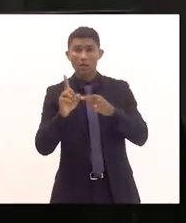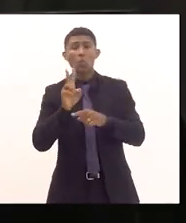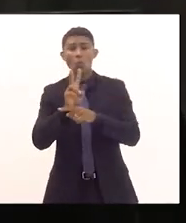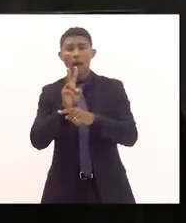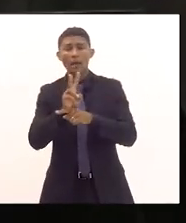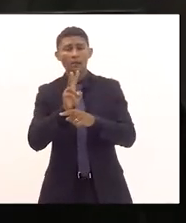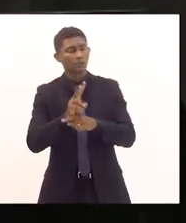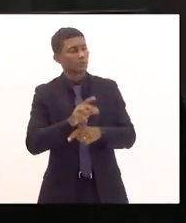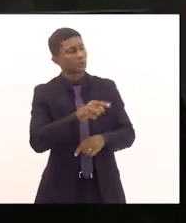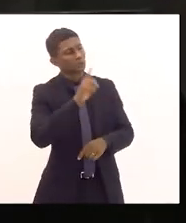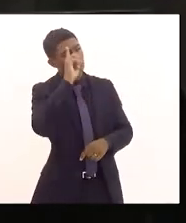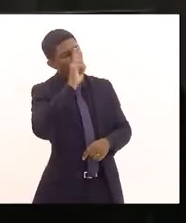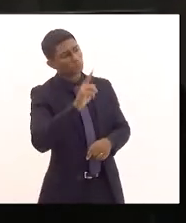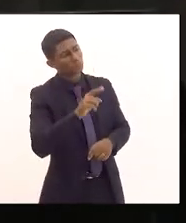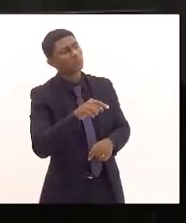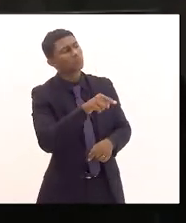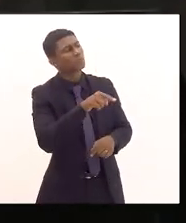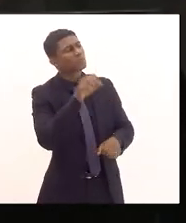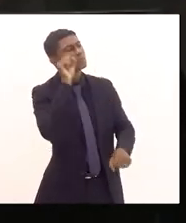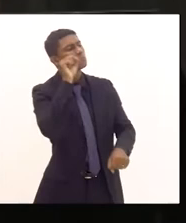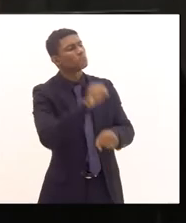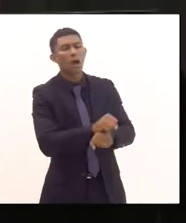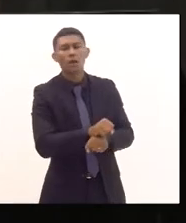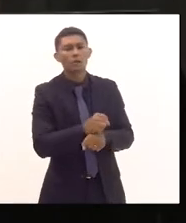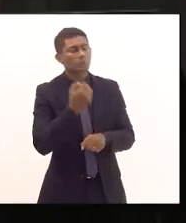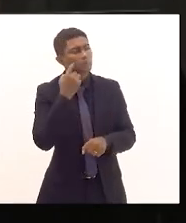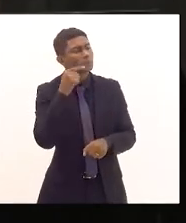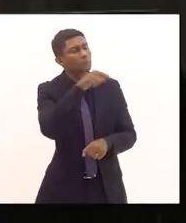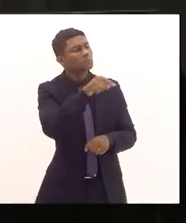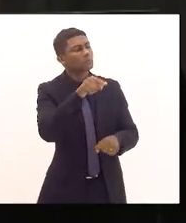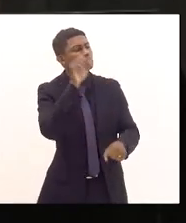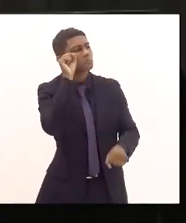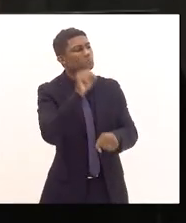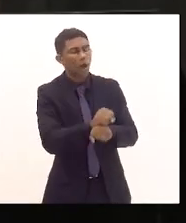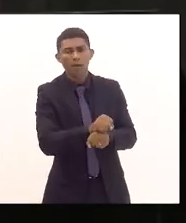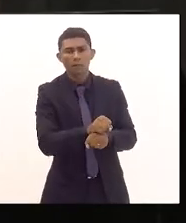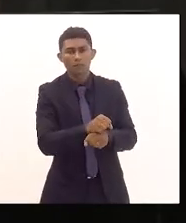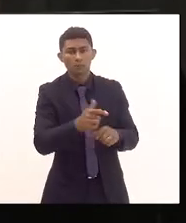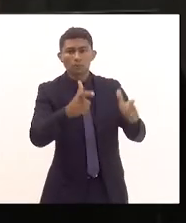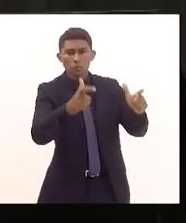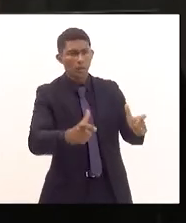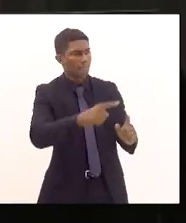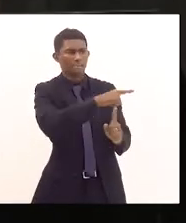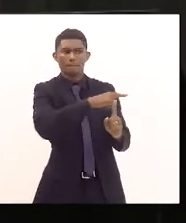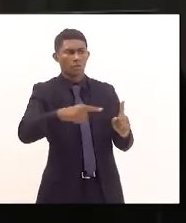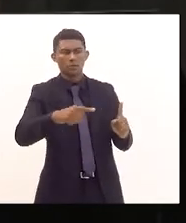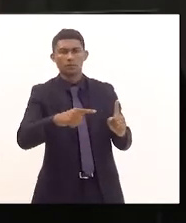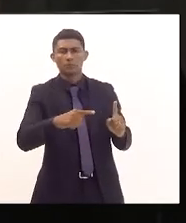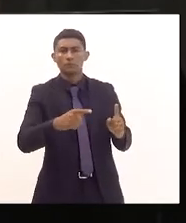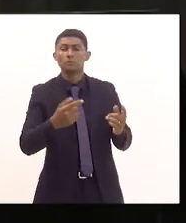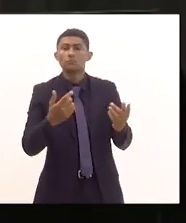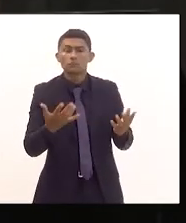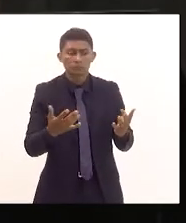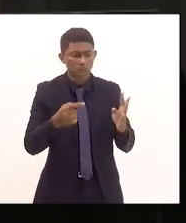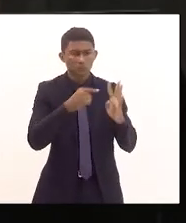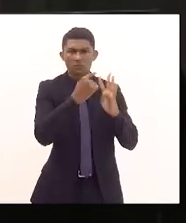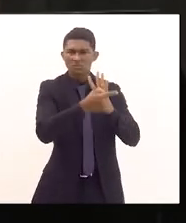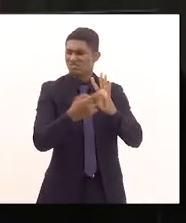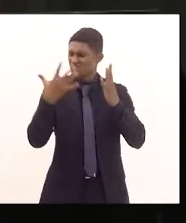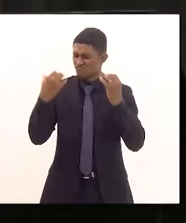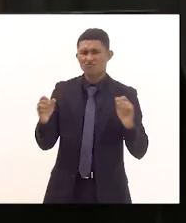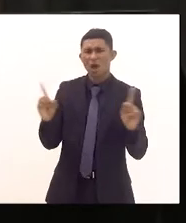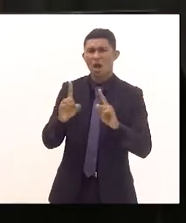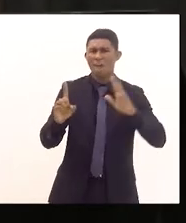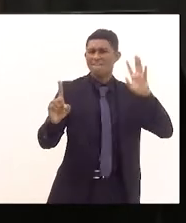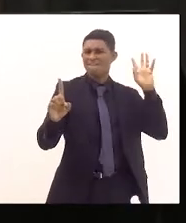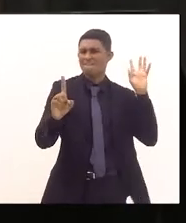guarda municipal de parar em local proibido e dali Surgiu uma confusão Olá